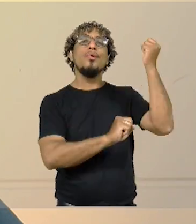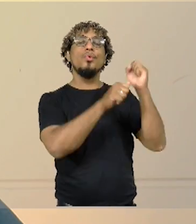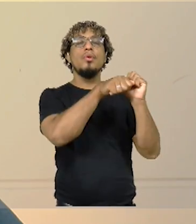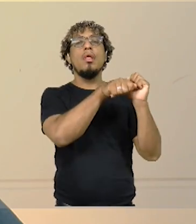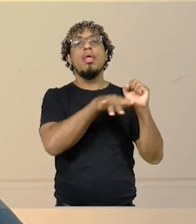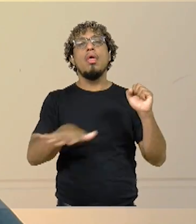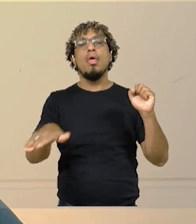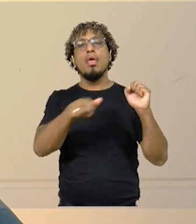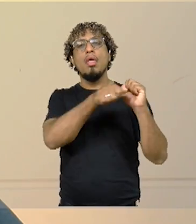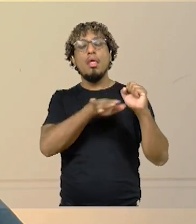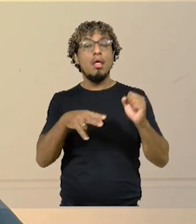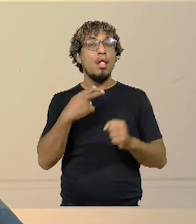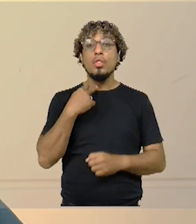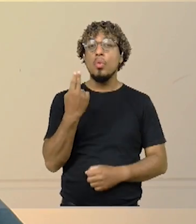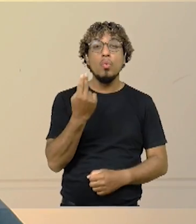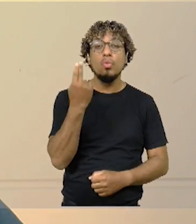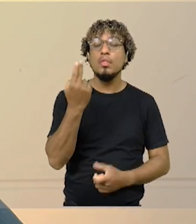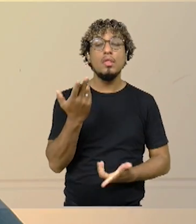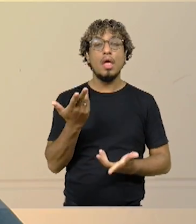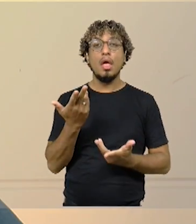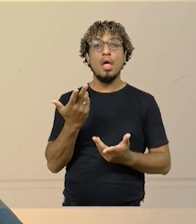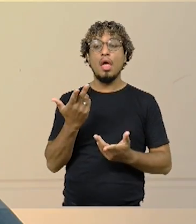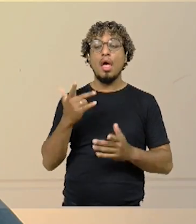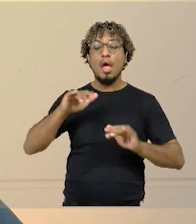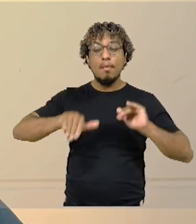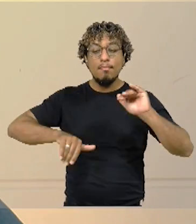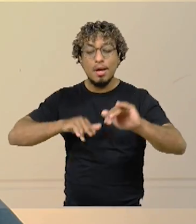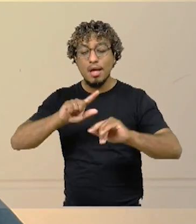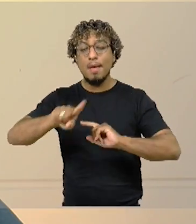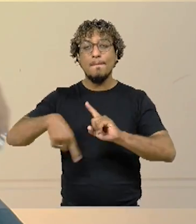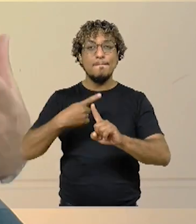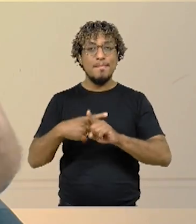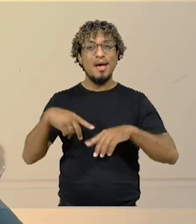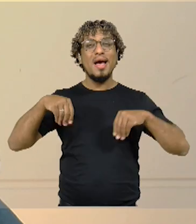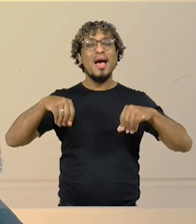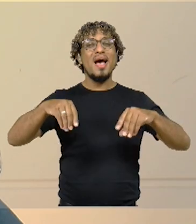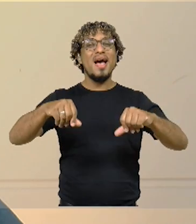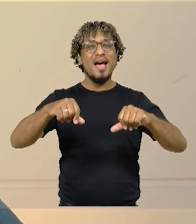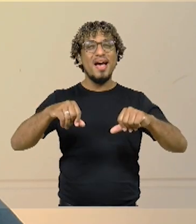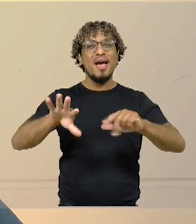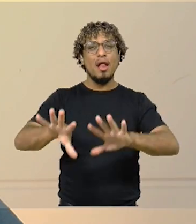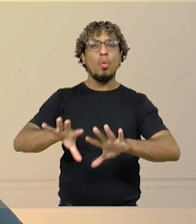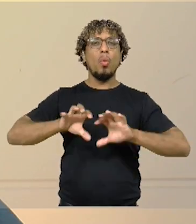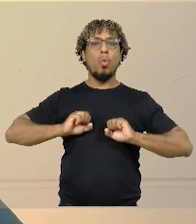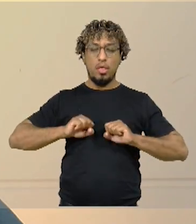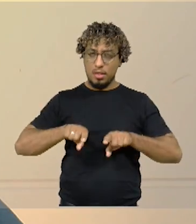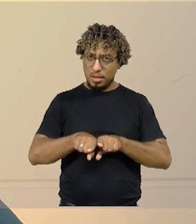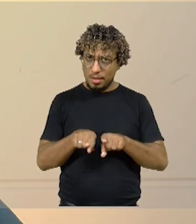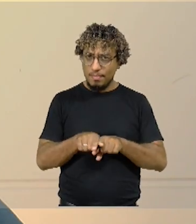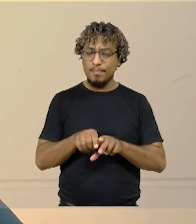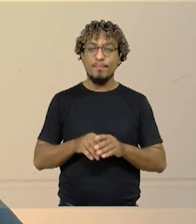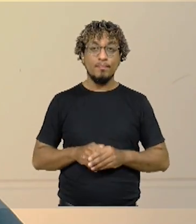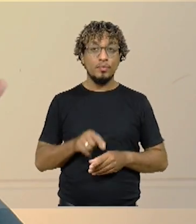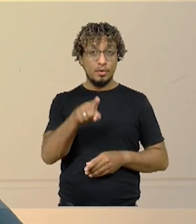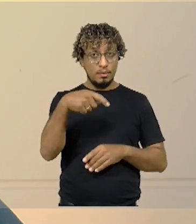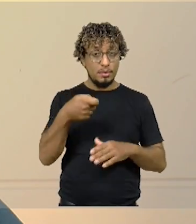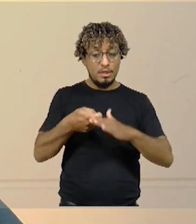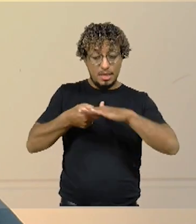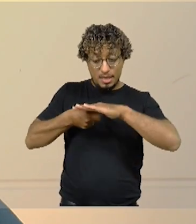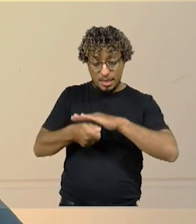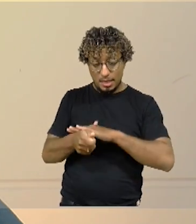diretor que foi aprovado, porque você, para o turismo, você tem que valorizar a cultura, né, que a gente vai debater daqui a